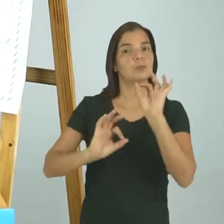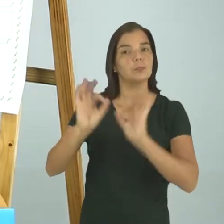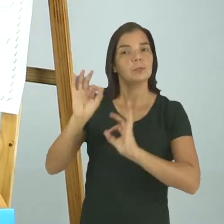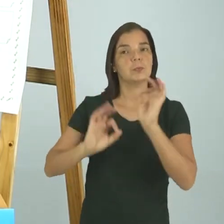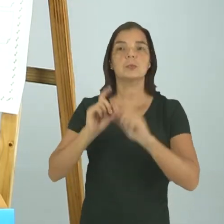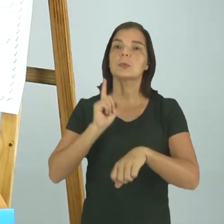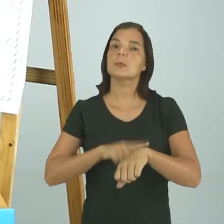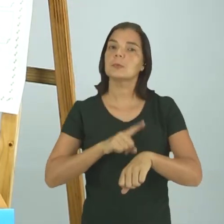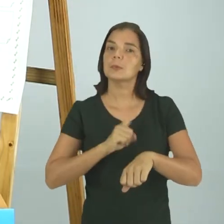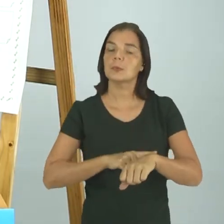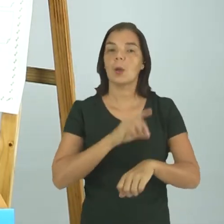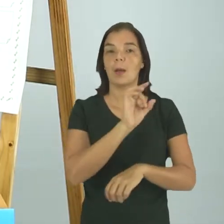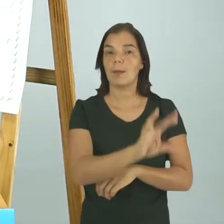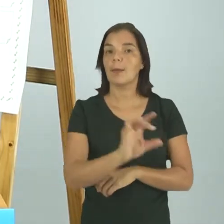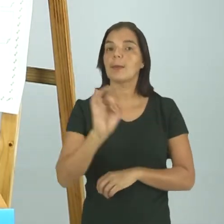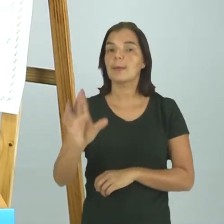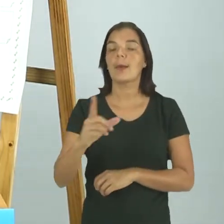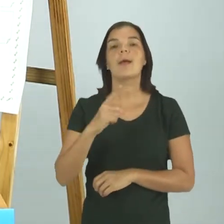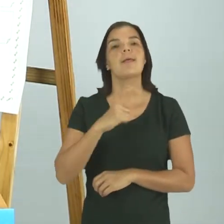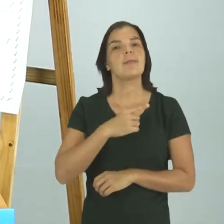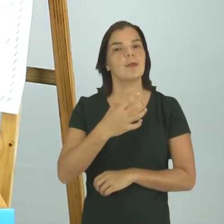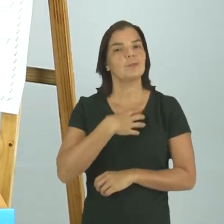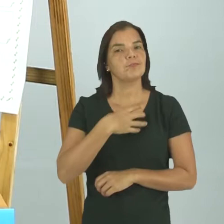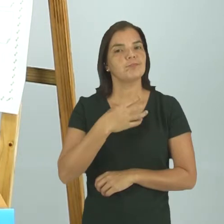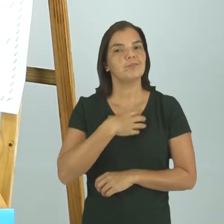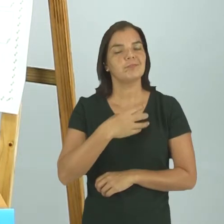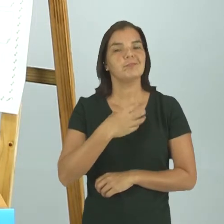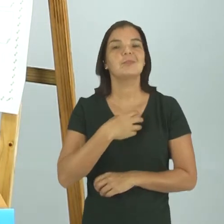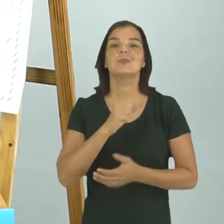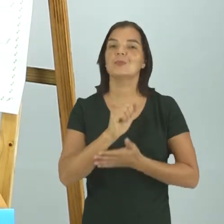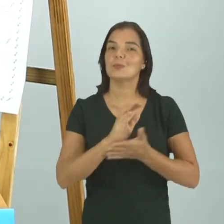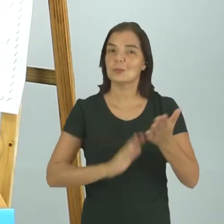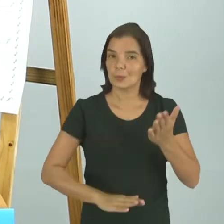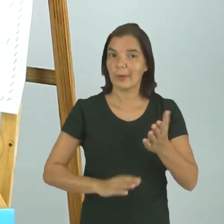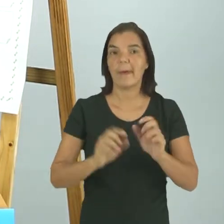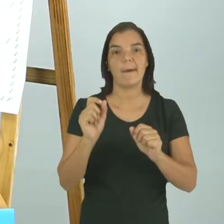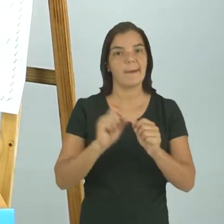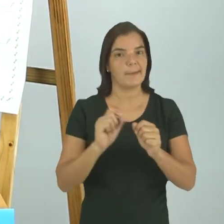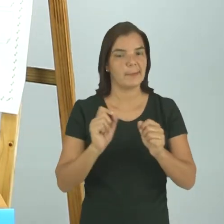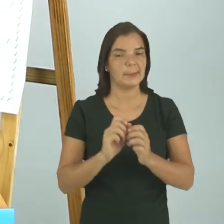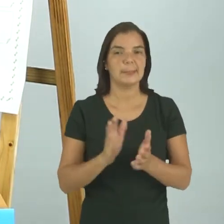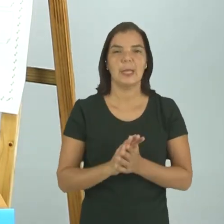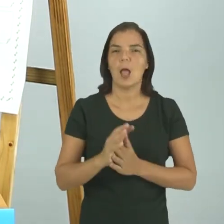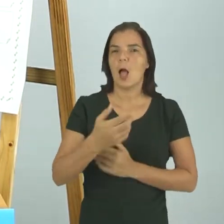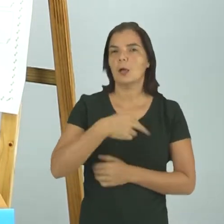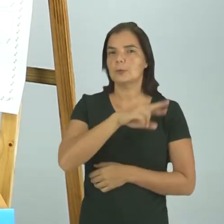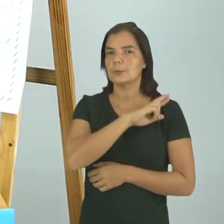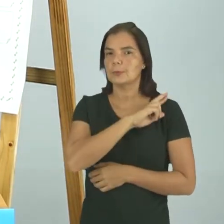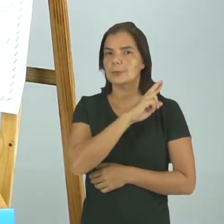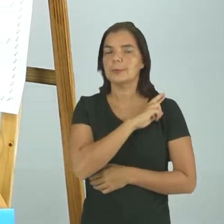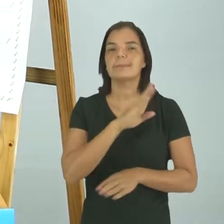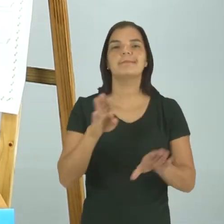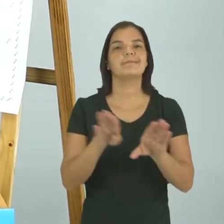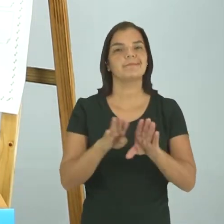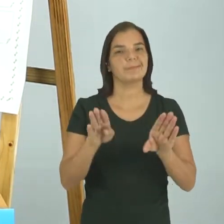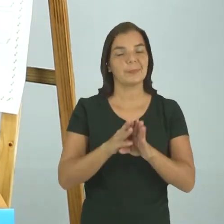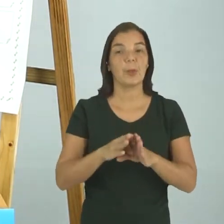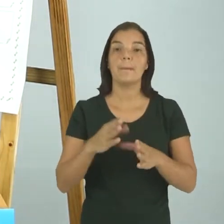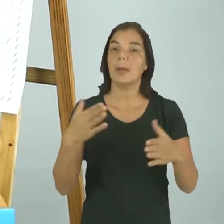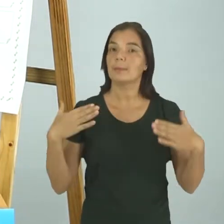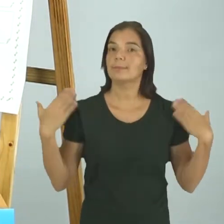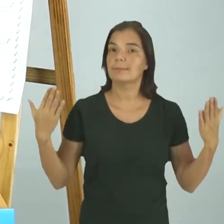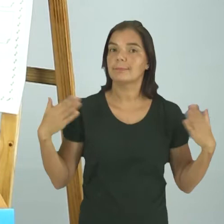o tempo. Cada um tem a sua maneira e as suas atividades a fazer, as suas obrigações e o seu